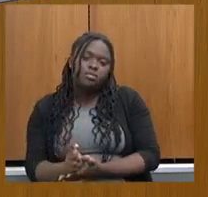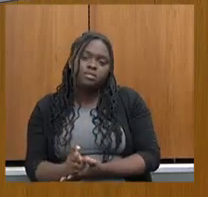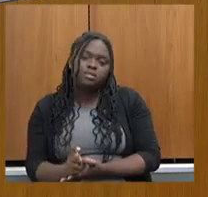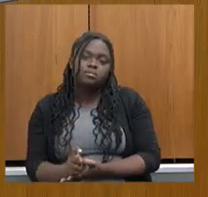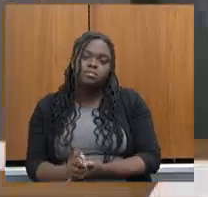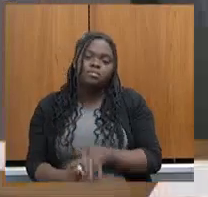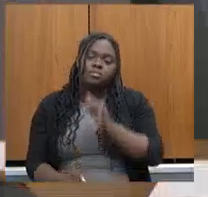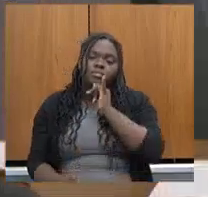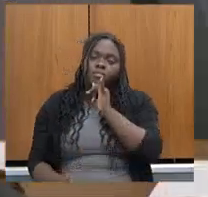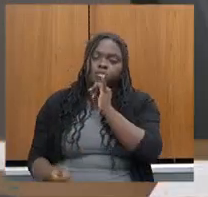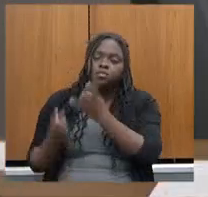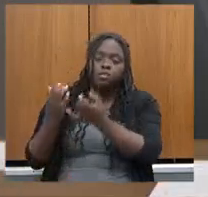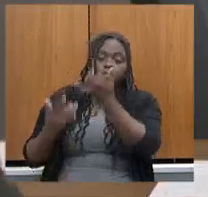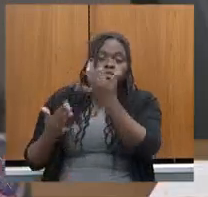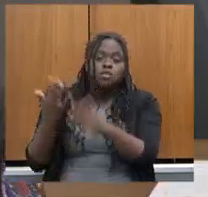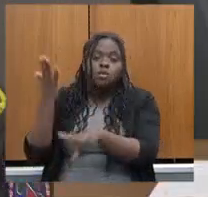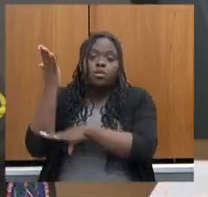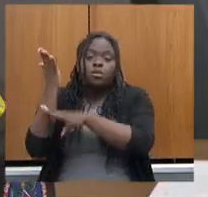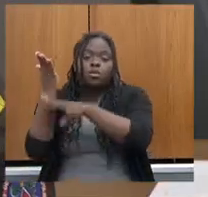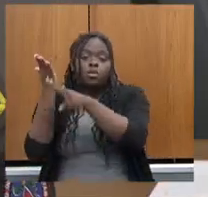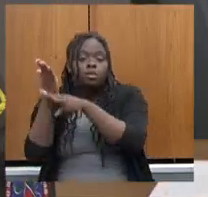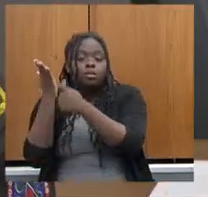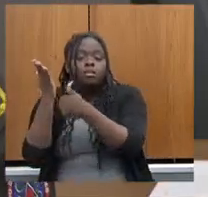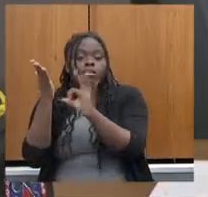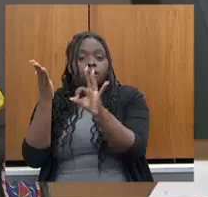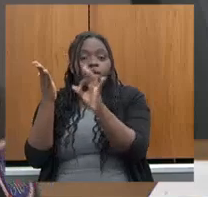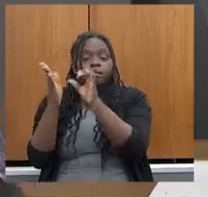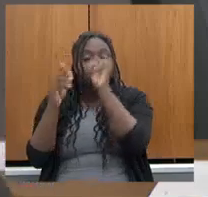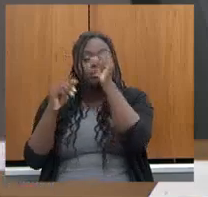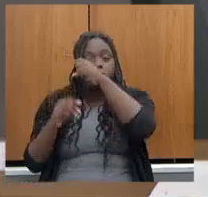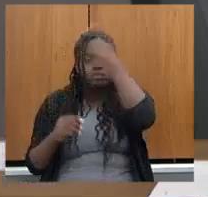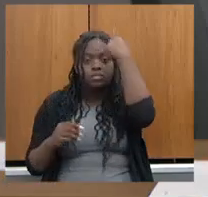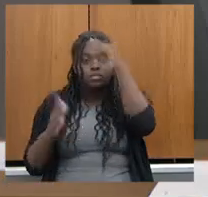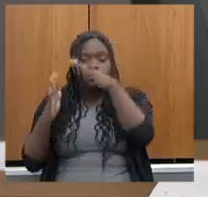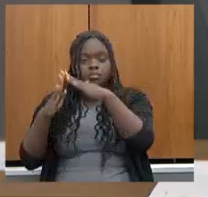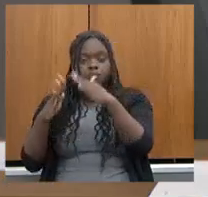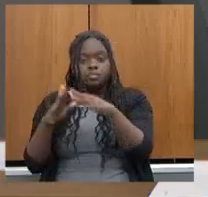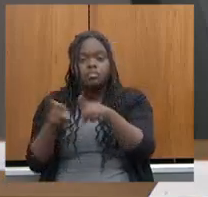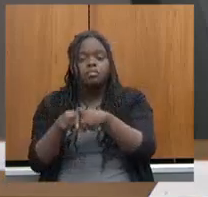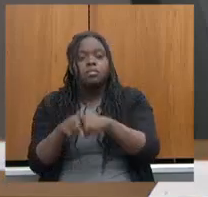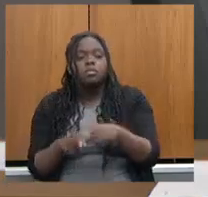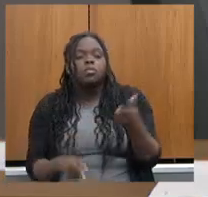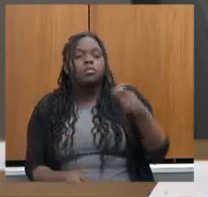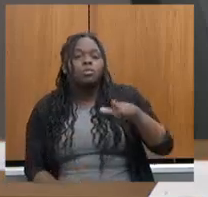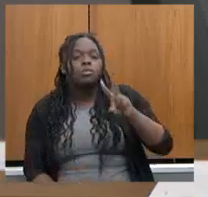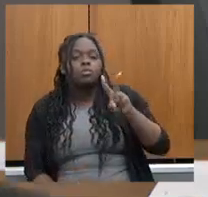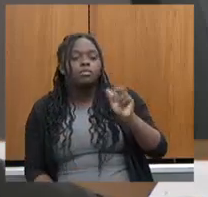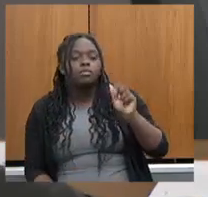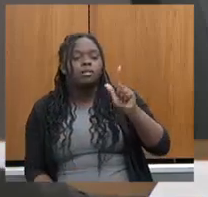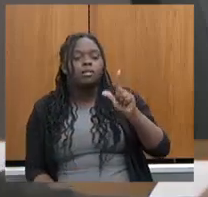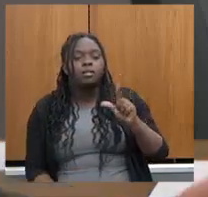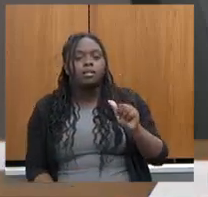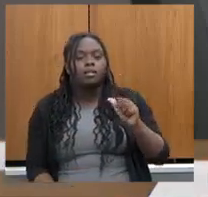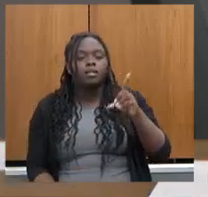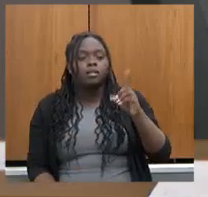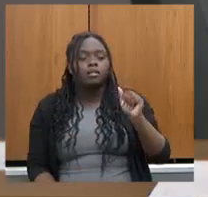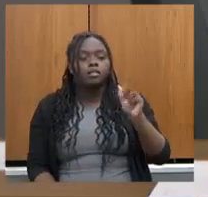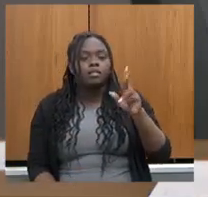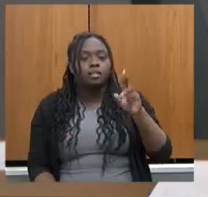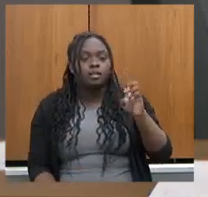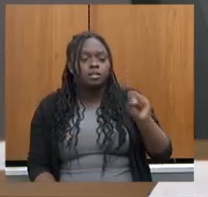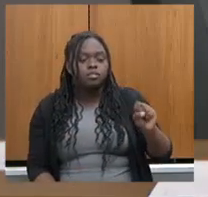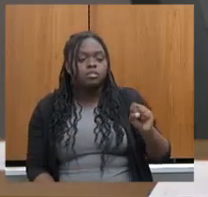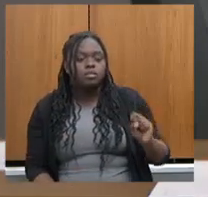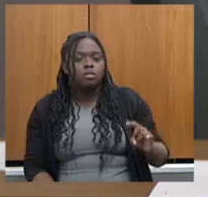incêndio na Santa Casa ou outro incêndio que eu também trago como destaque que foi invaladares no mercado muito semelhante ao mercado